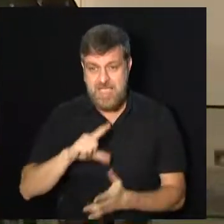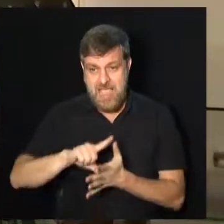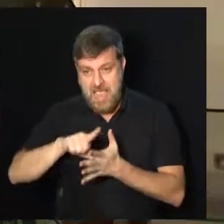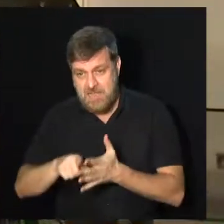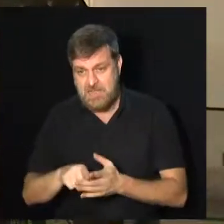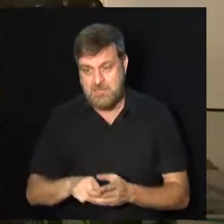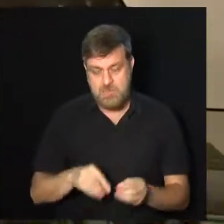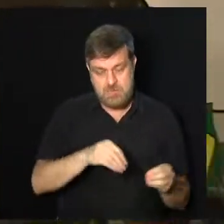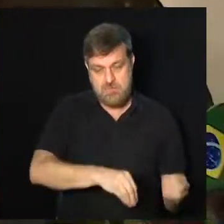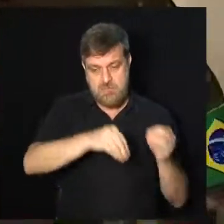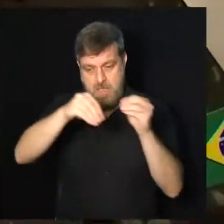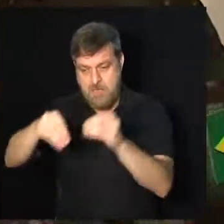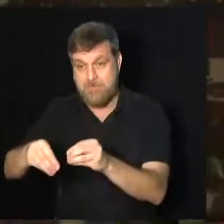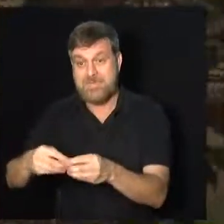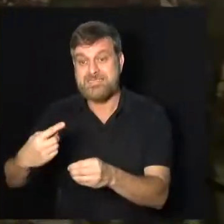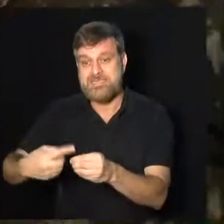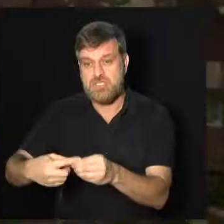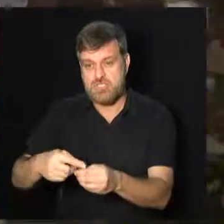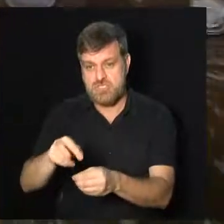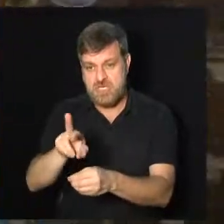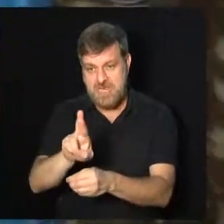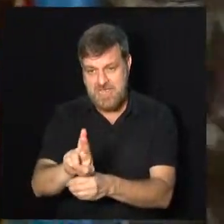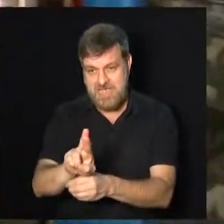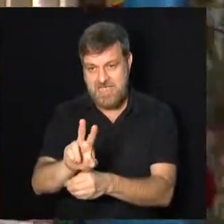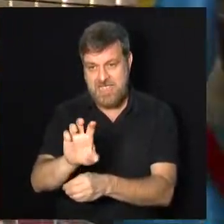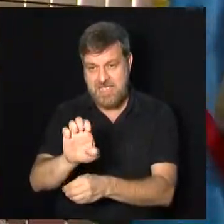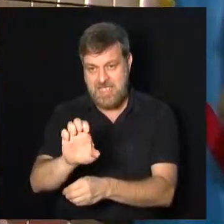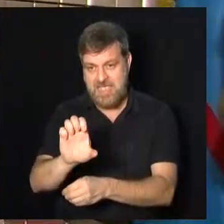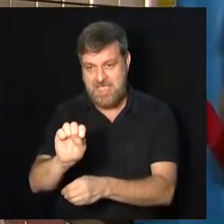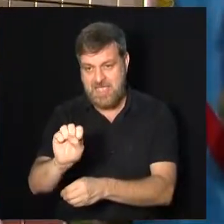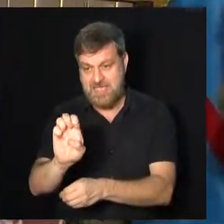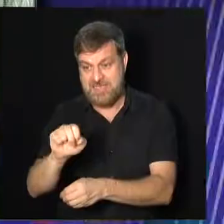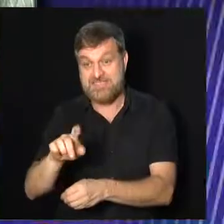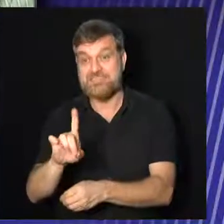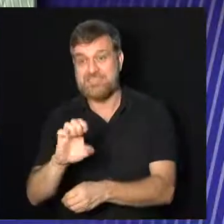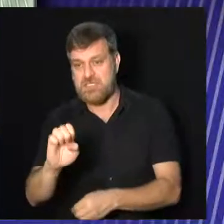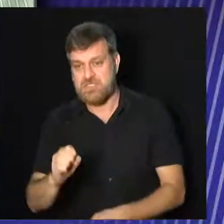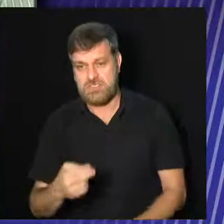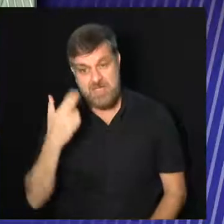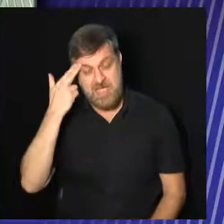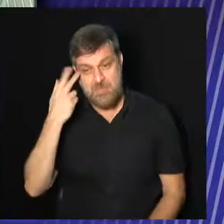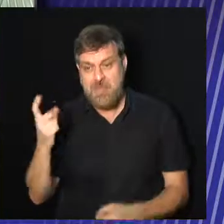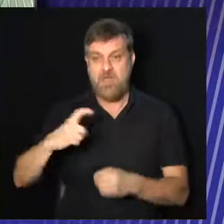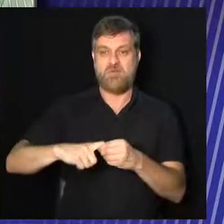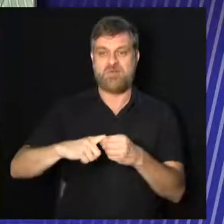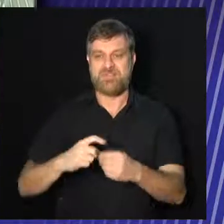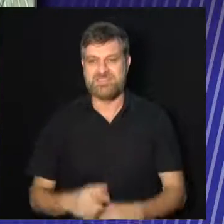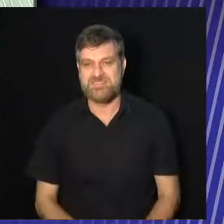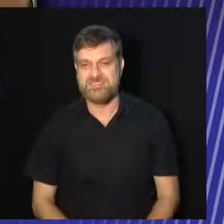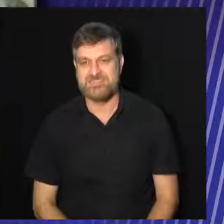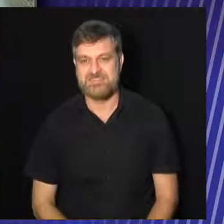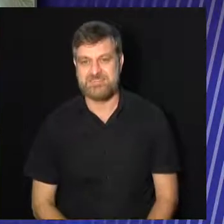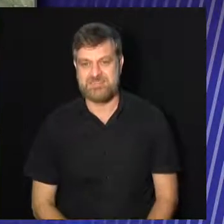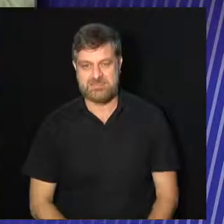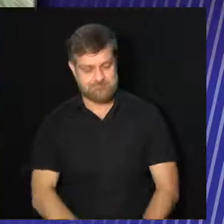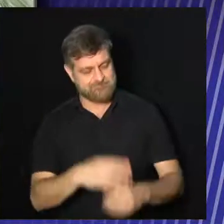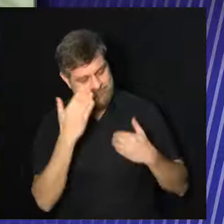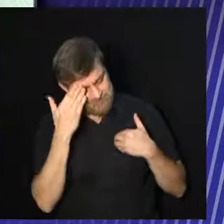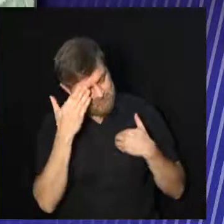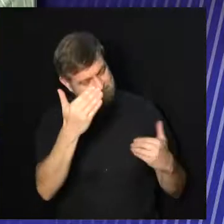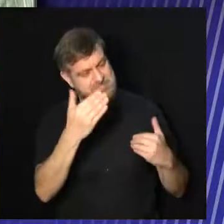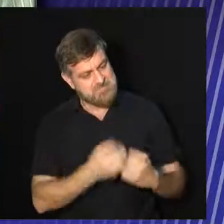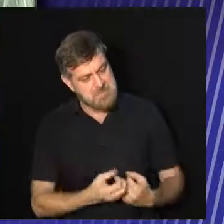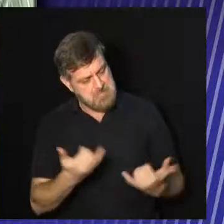Academia Militar. Então tá bom, muito obrigado pela entrevista. Eu volto com você, Gabriel Castro. Muito obrigado